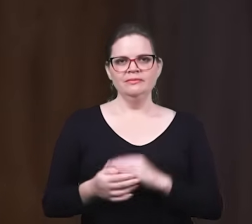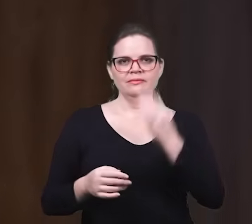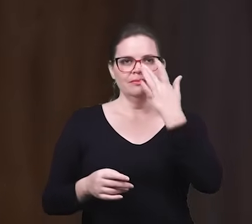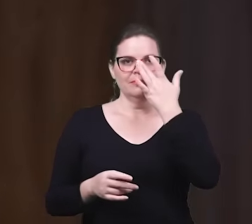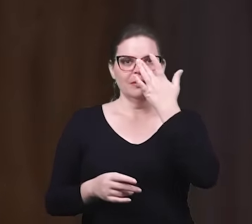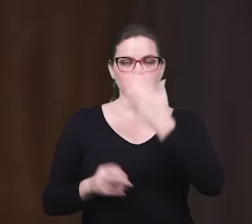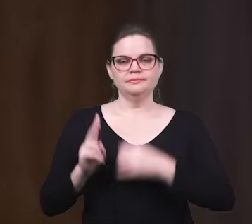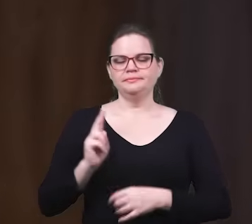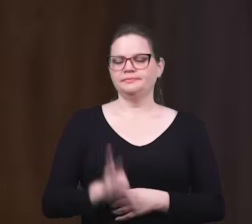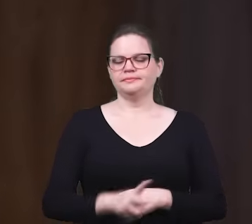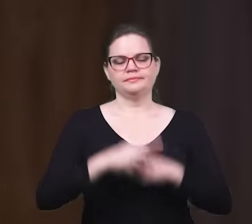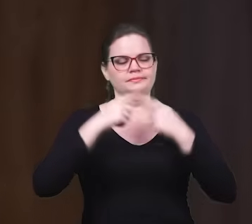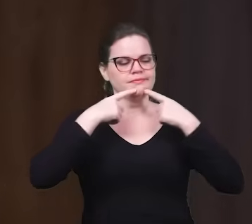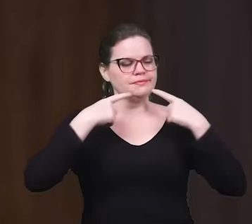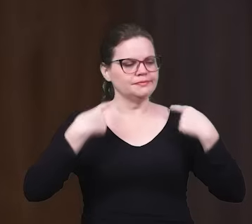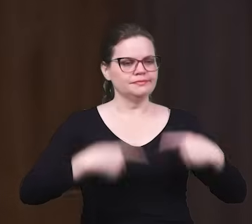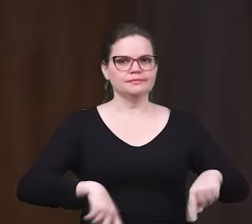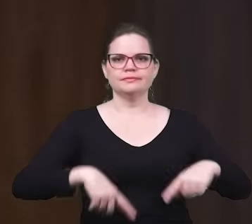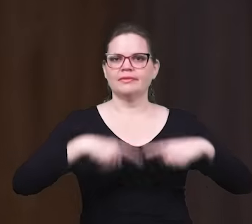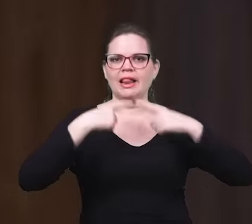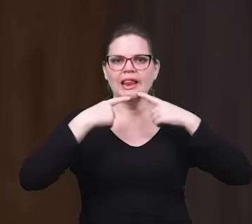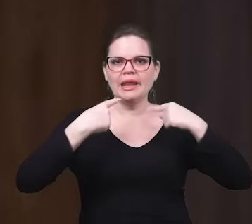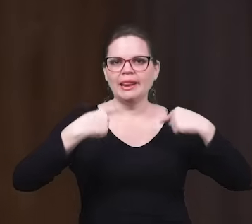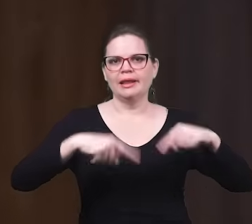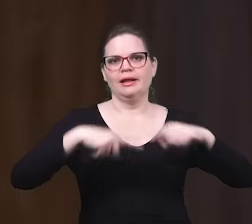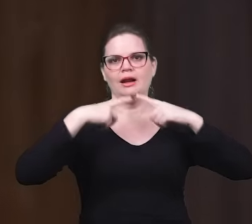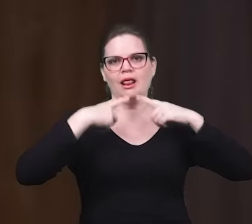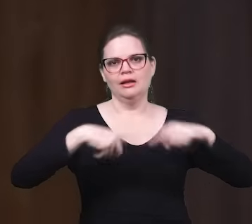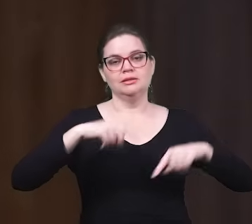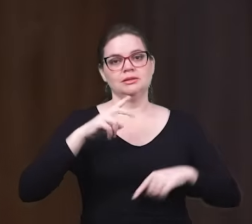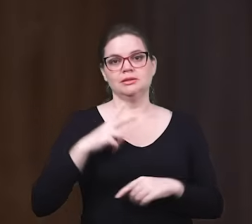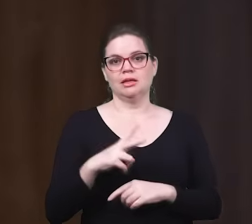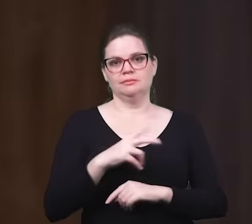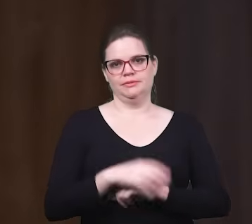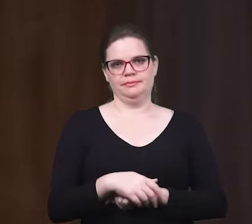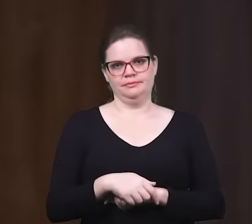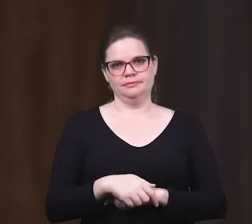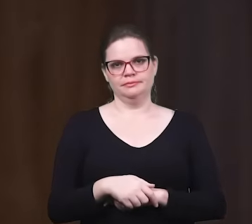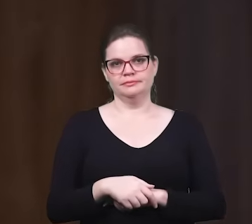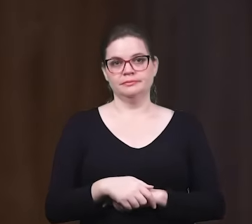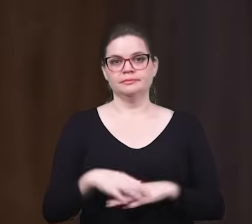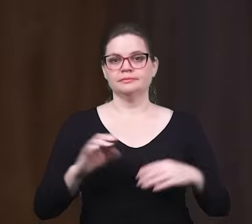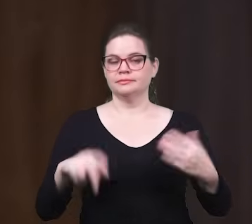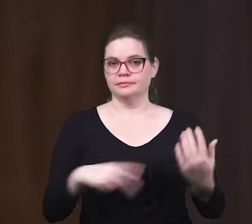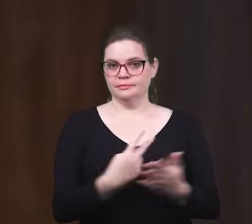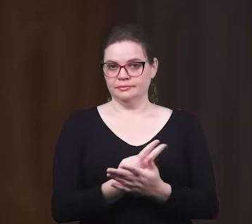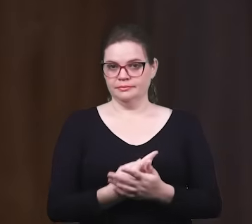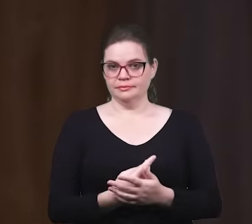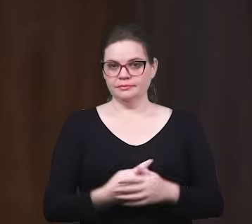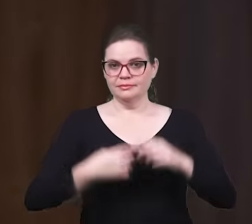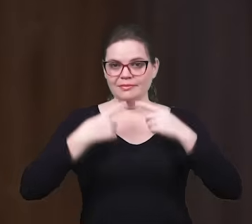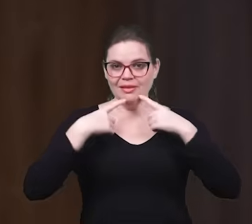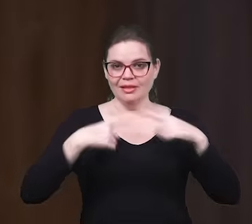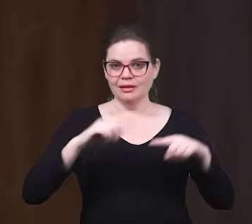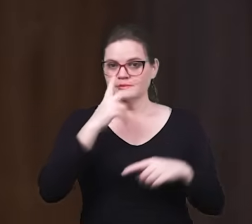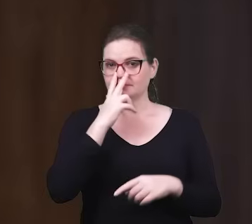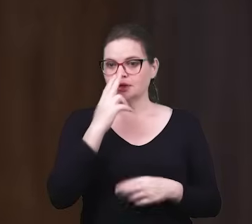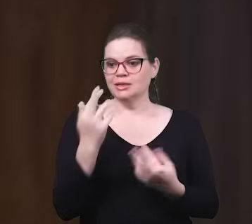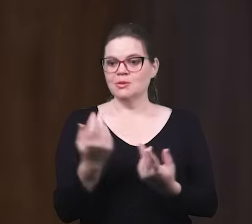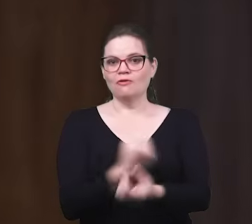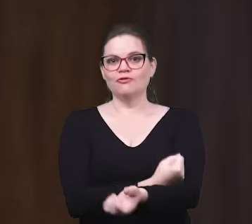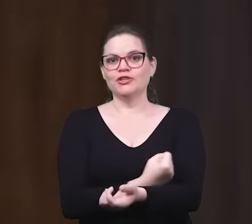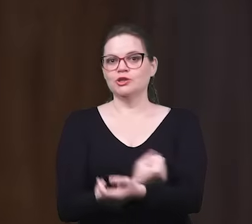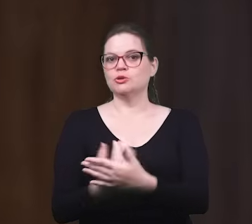sempre estava murmurando. E a murmuração acabou se tornando um vício. Eles começaram a